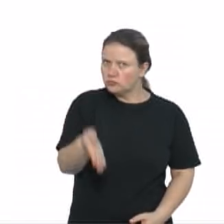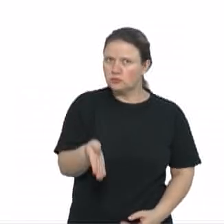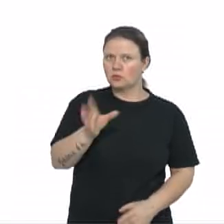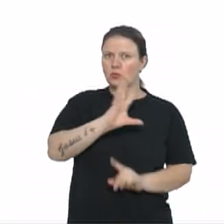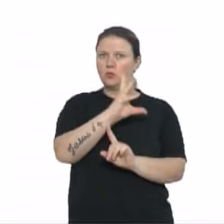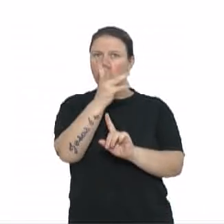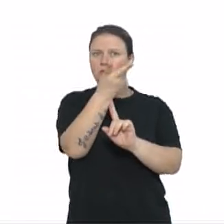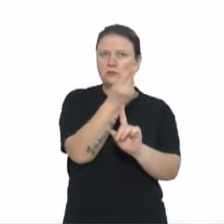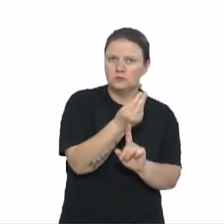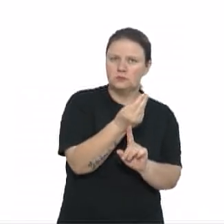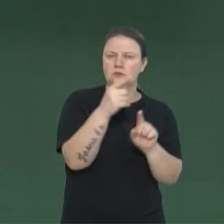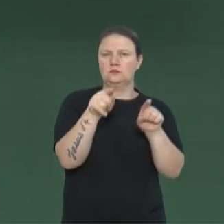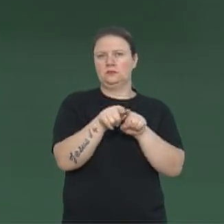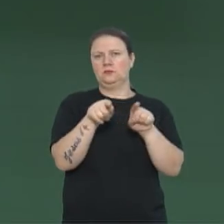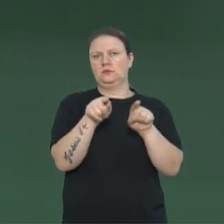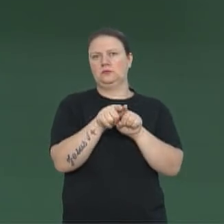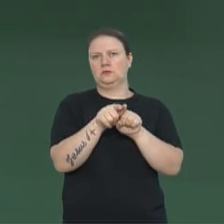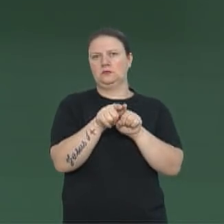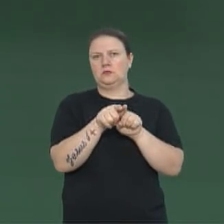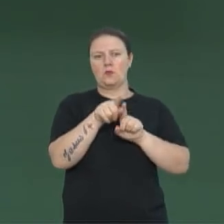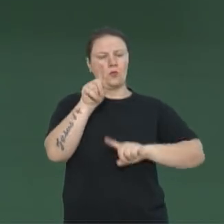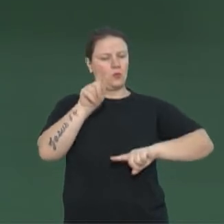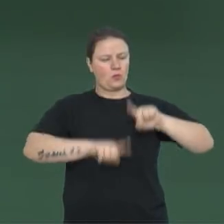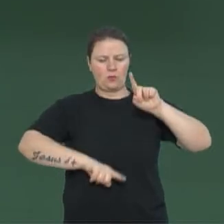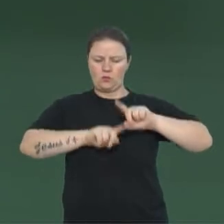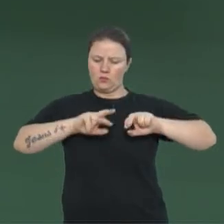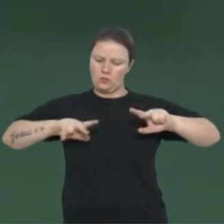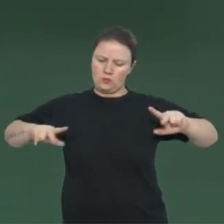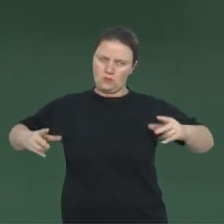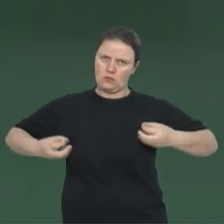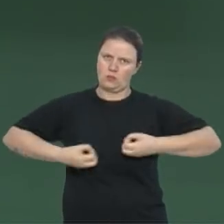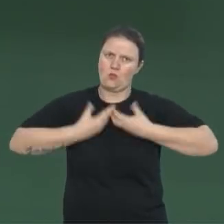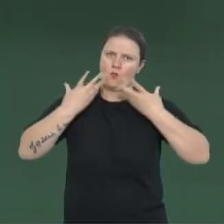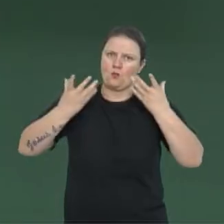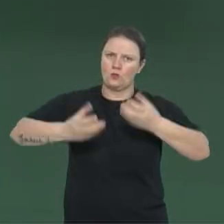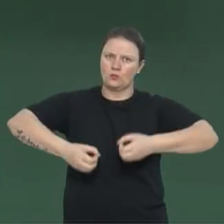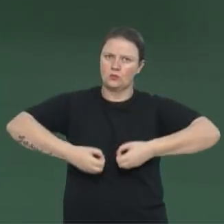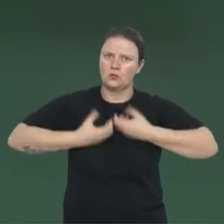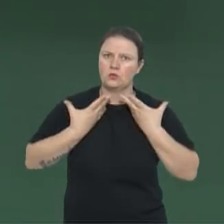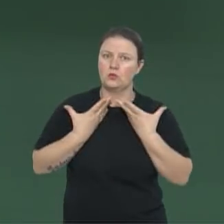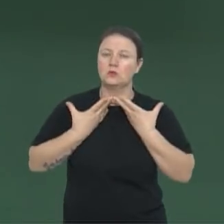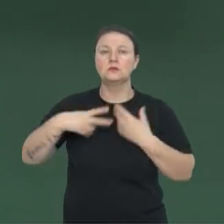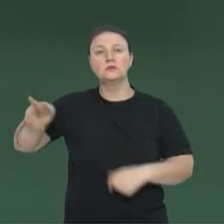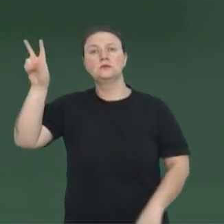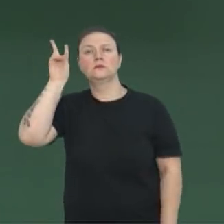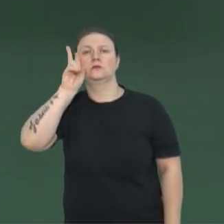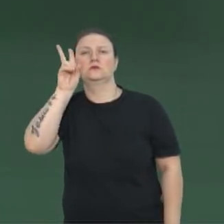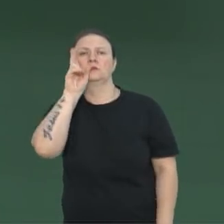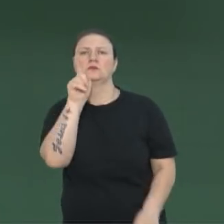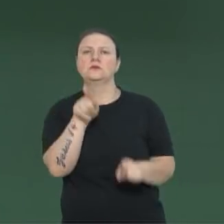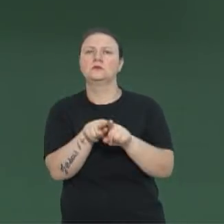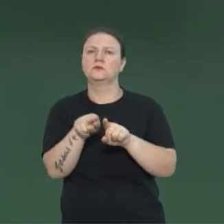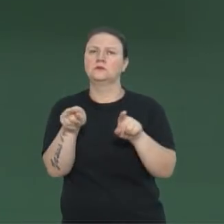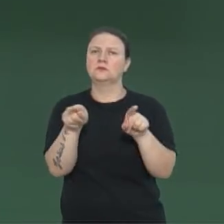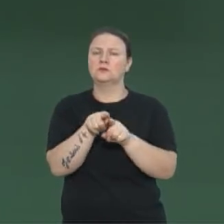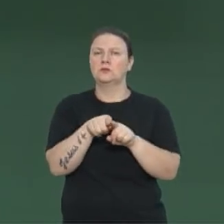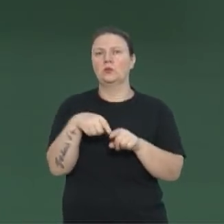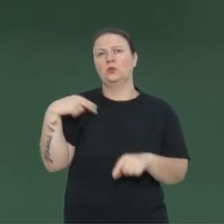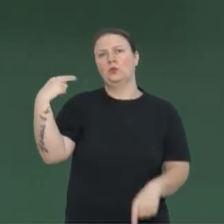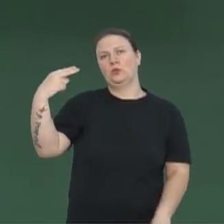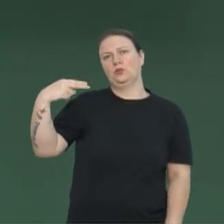é suporte e materialidade expressiva. Lembra lá que a gente citou, por exemplo, o ator